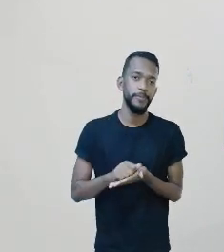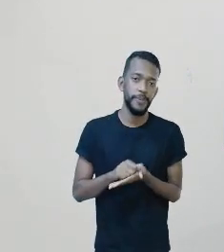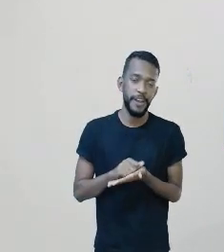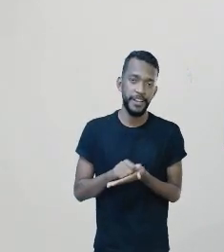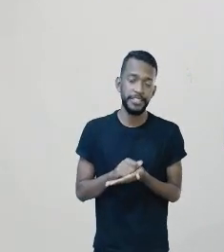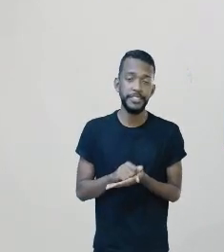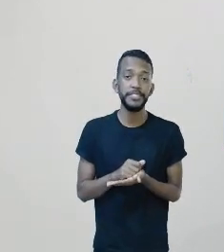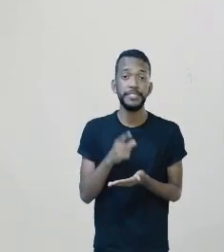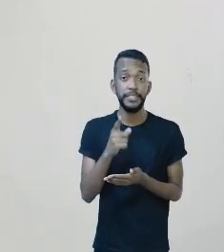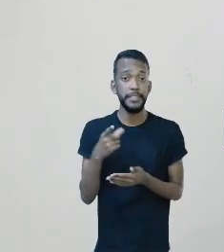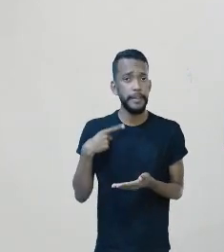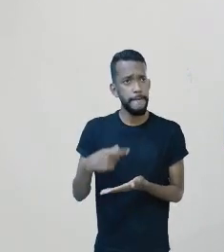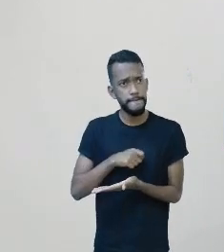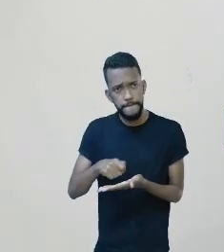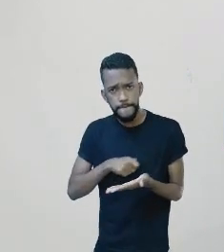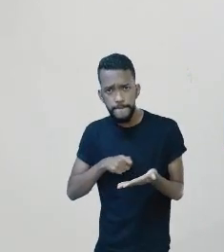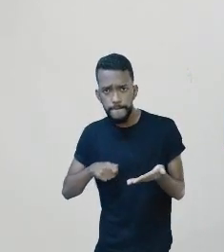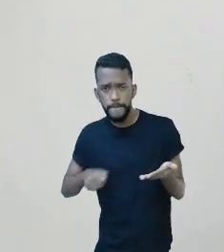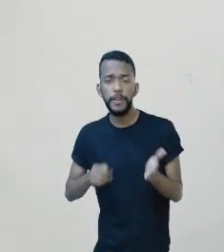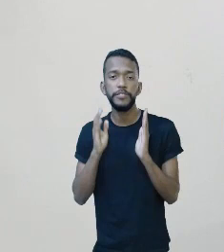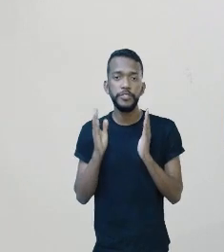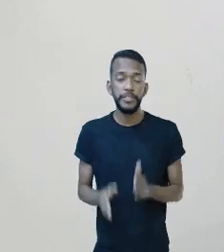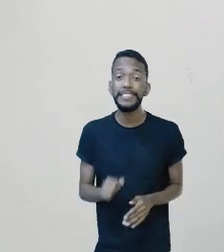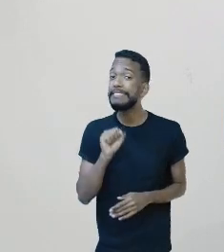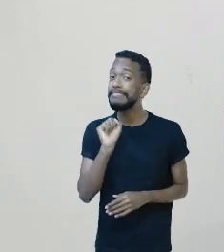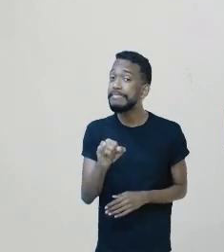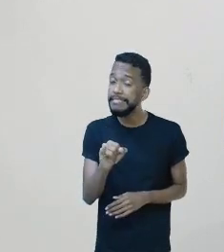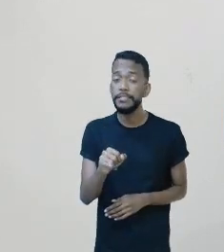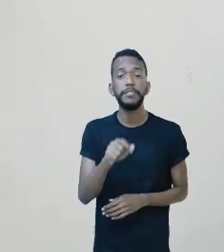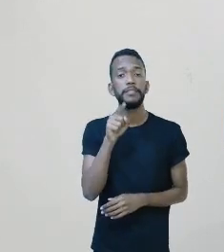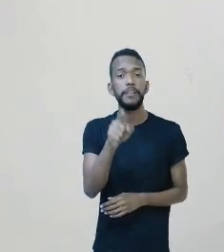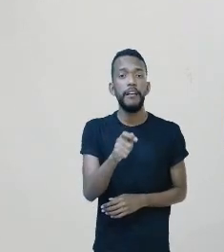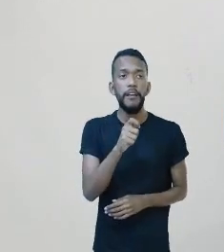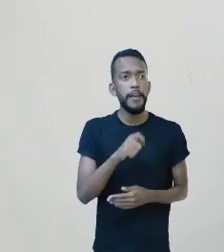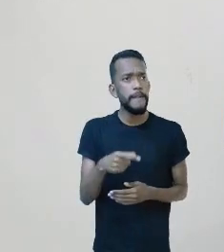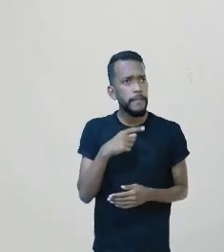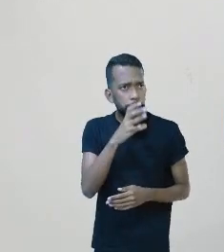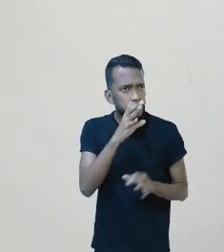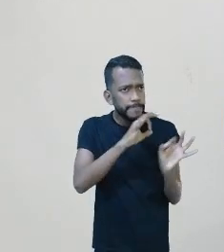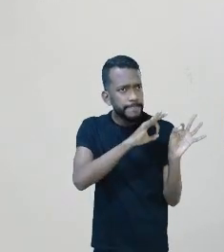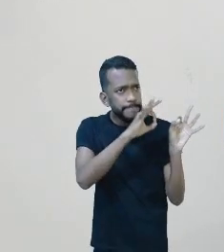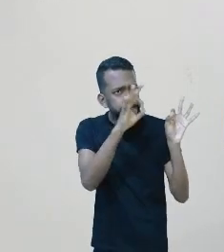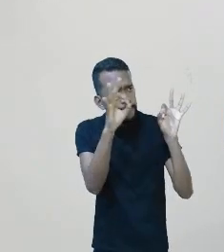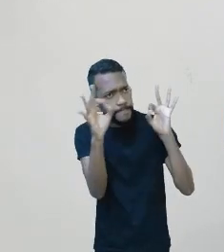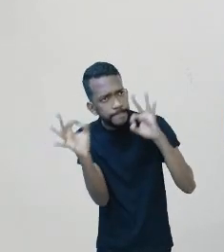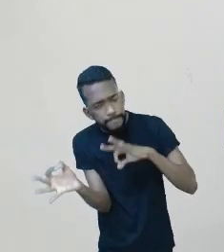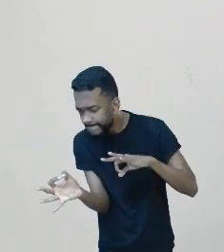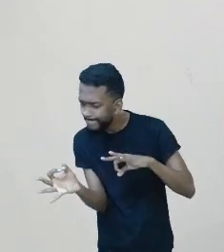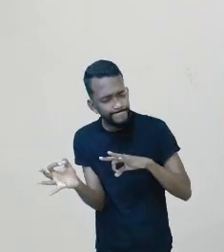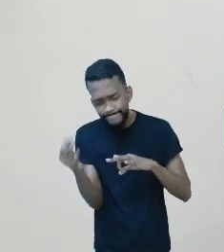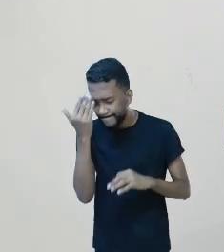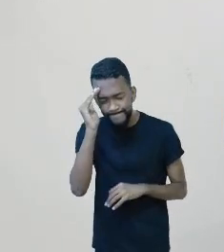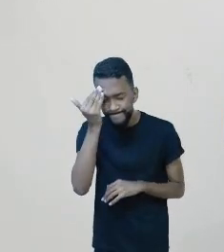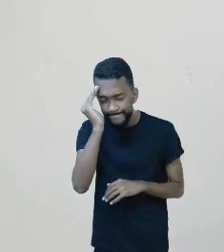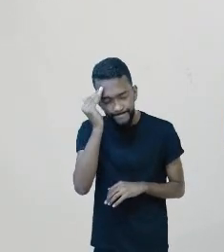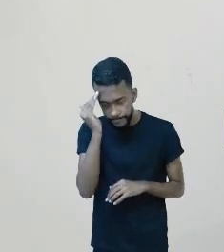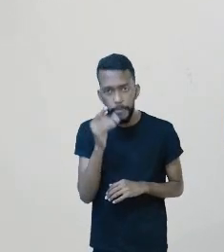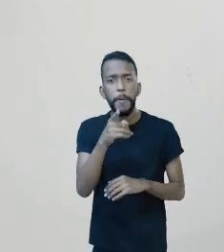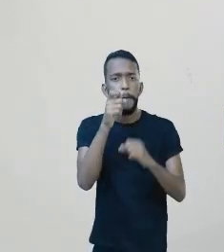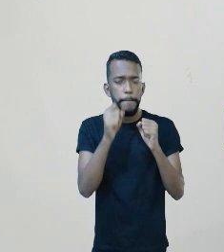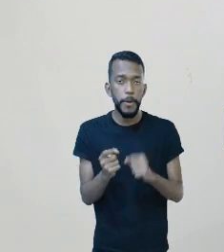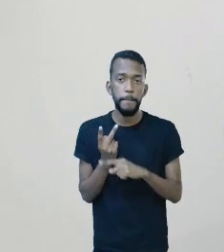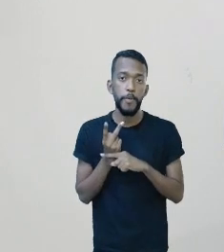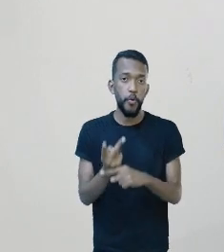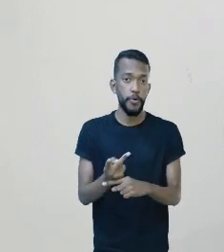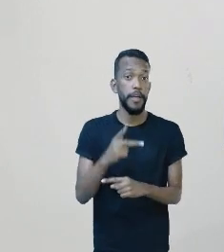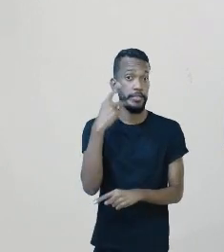borracha, faz as anotações. Se ainda assim, quando você assistir a aula novamente não entender, procura